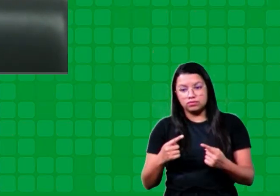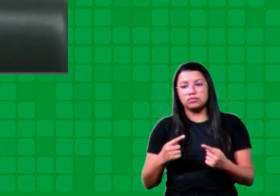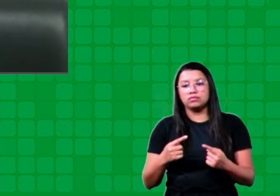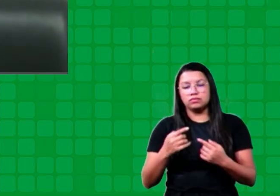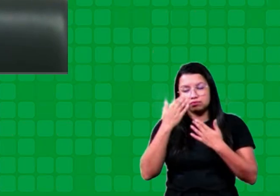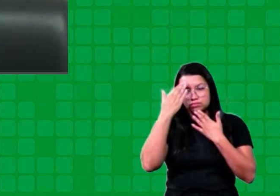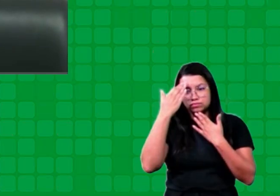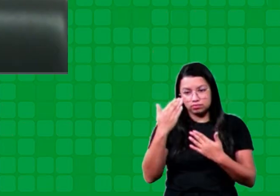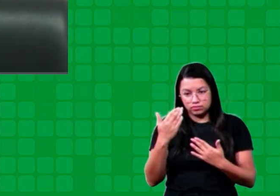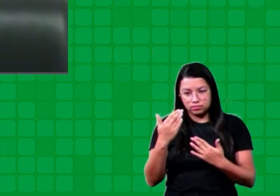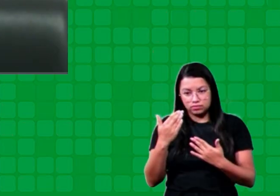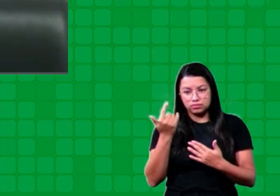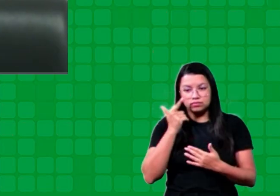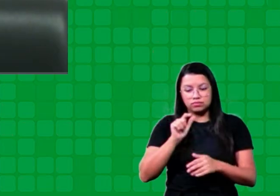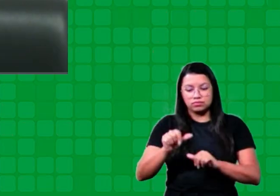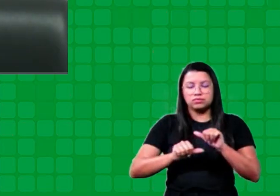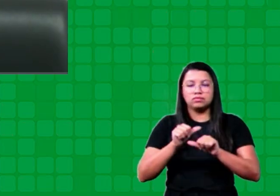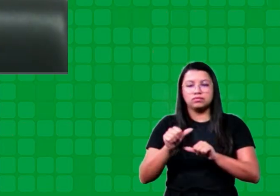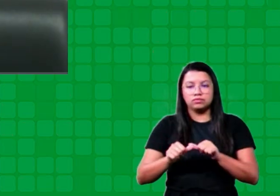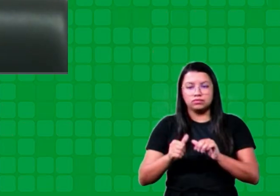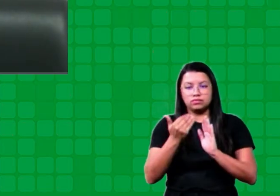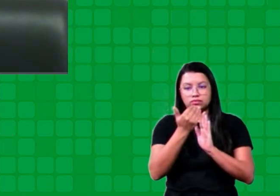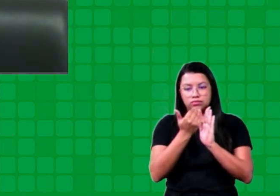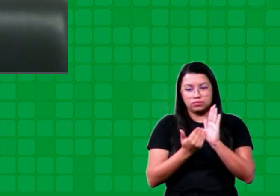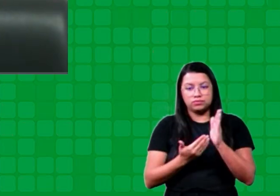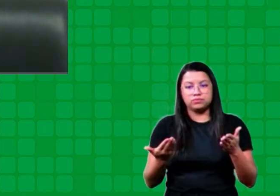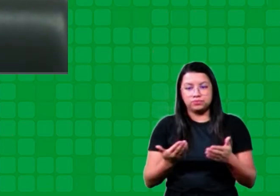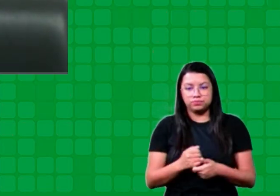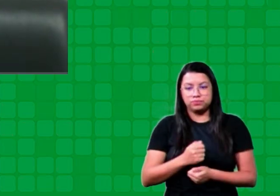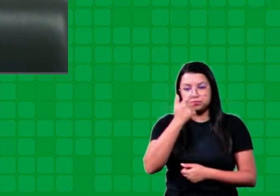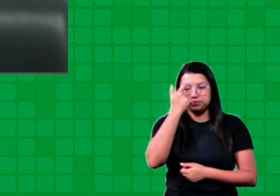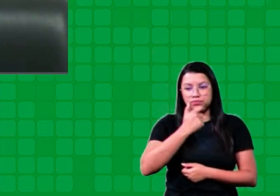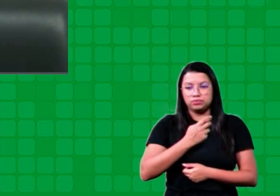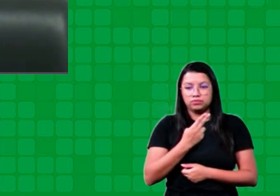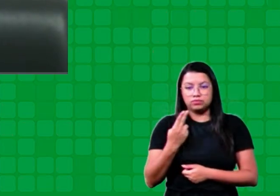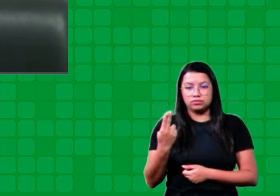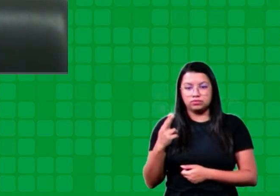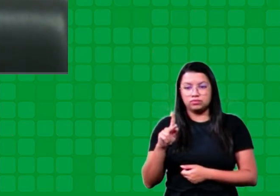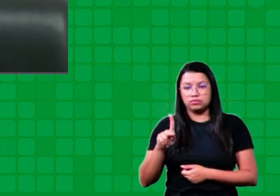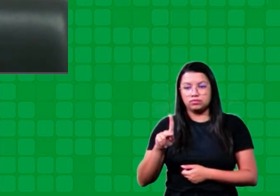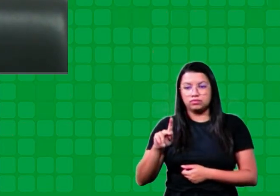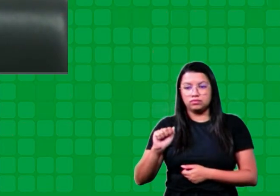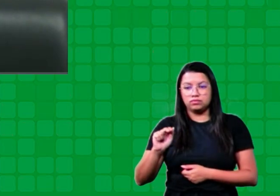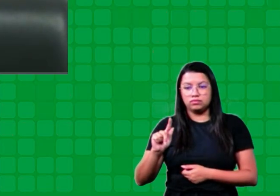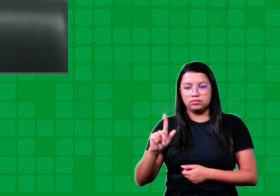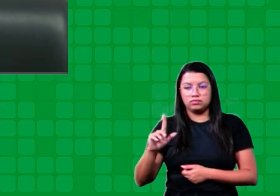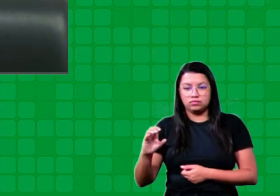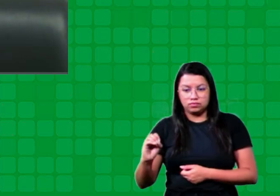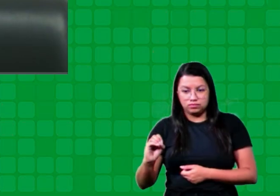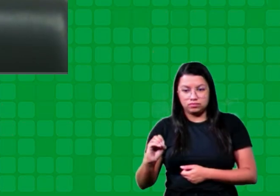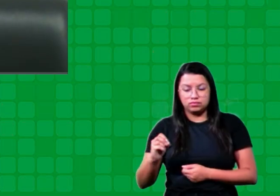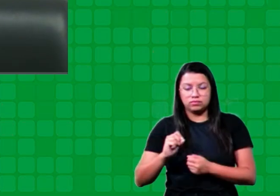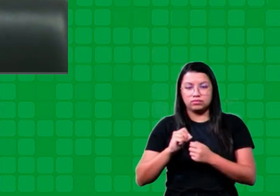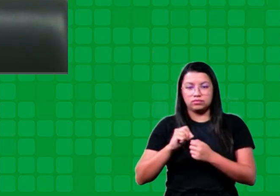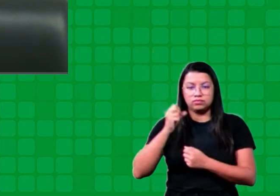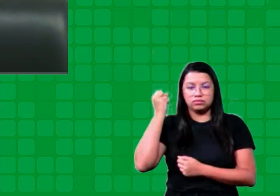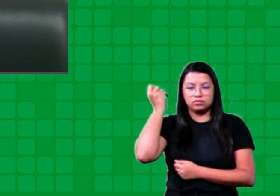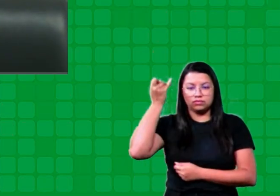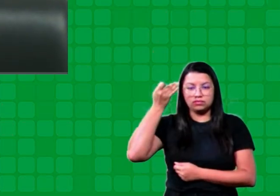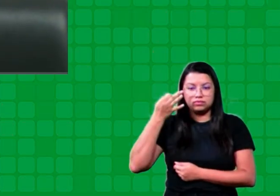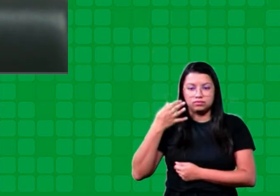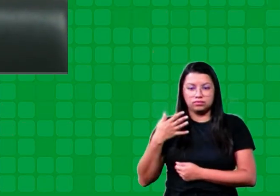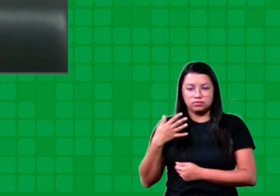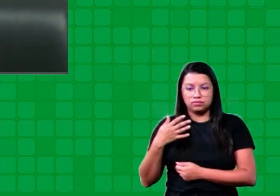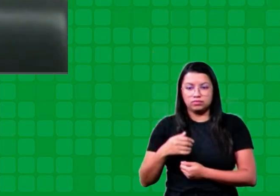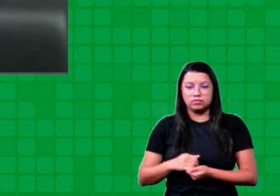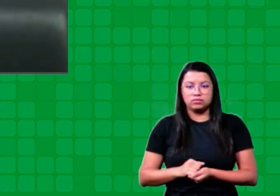pauta. Meu nome é Paulo Vanderlei, vou fazer minha audiodescrição. Eu